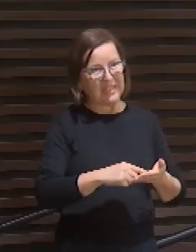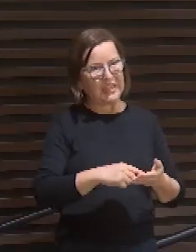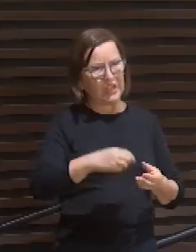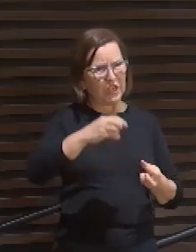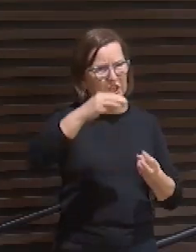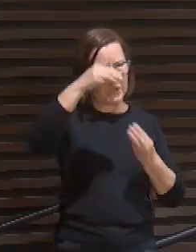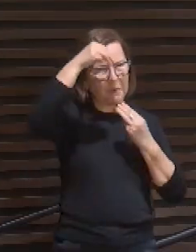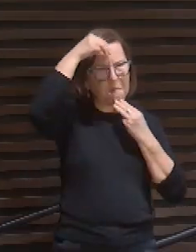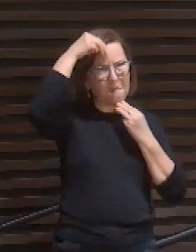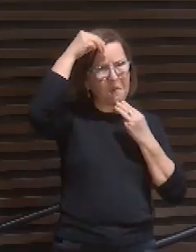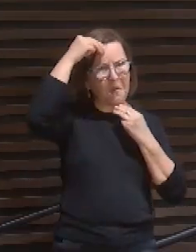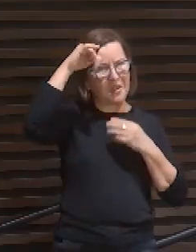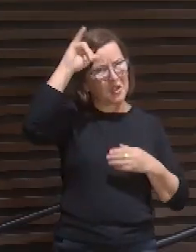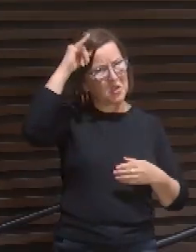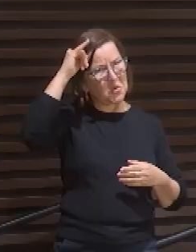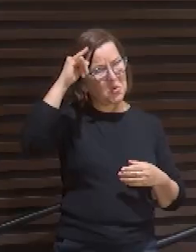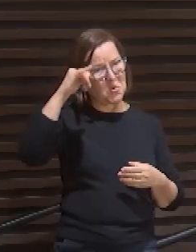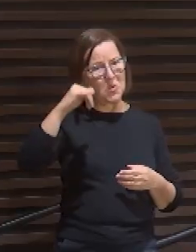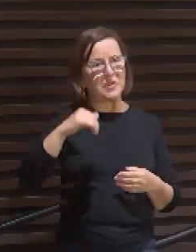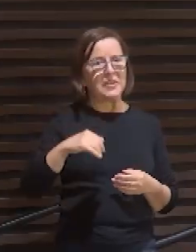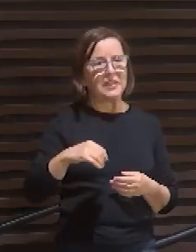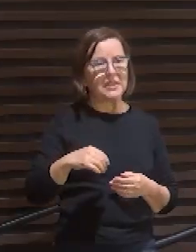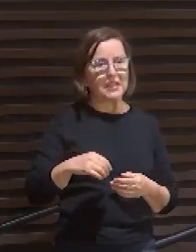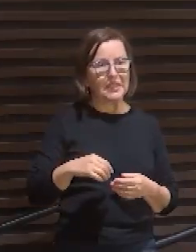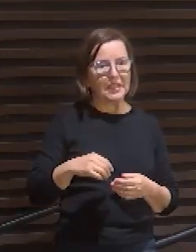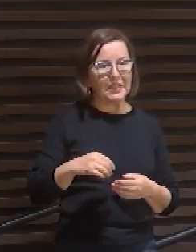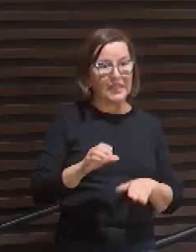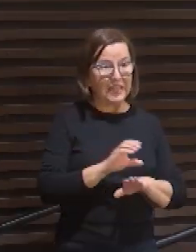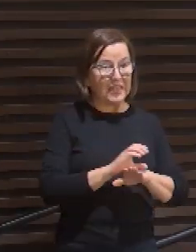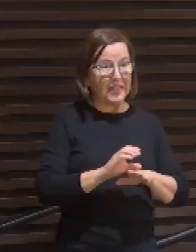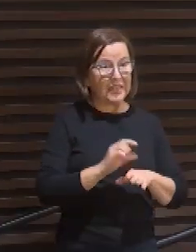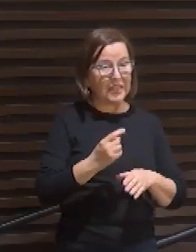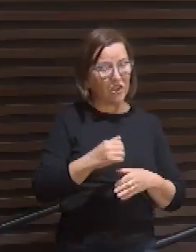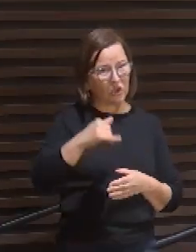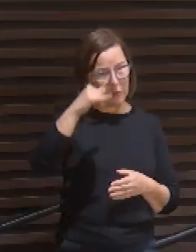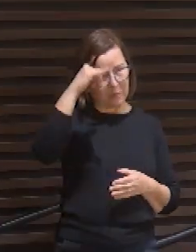uma novilha purificava a exterioridade,